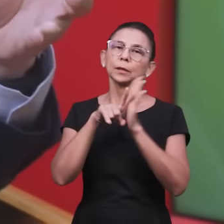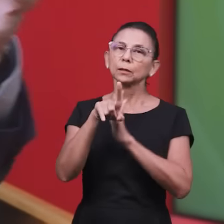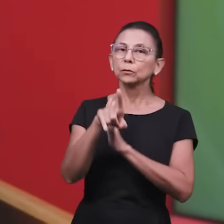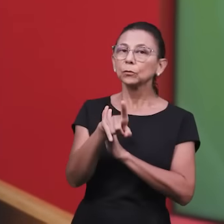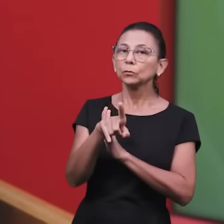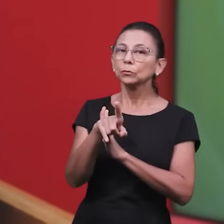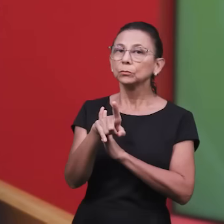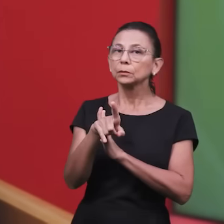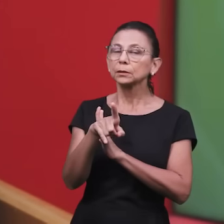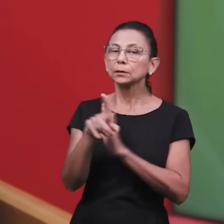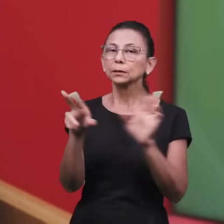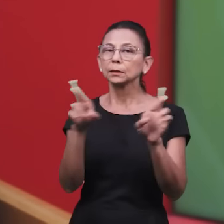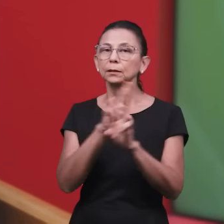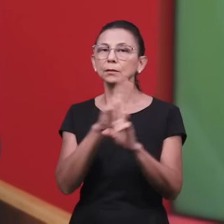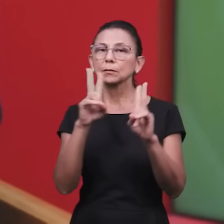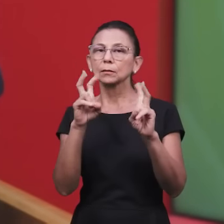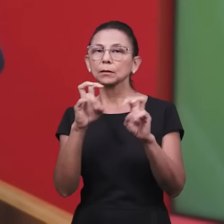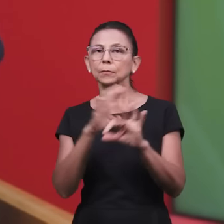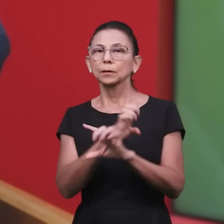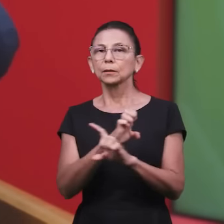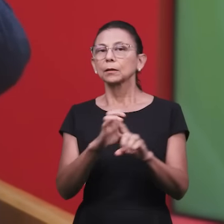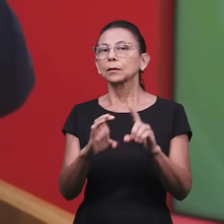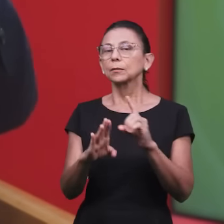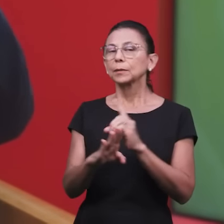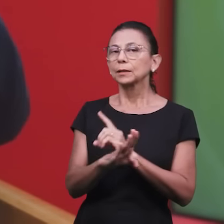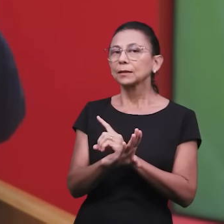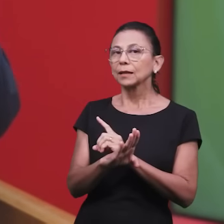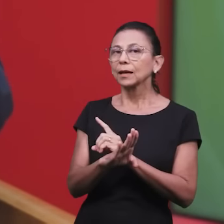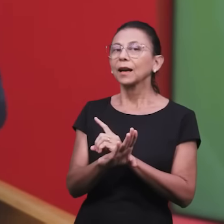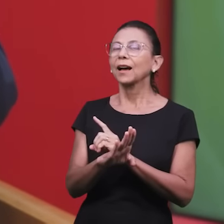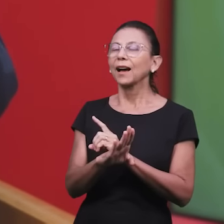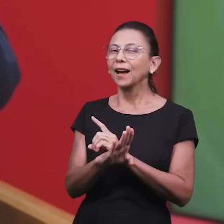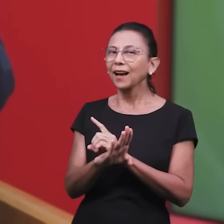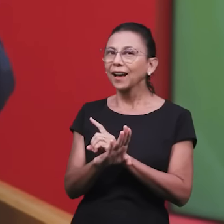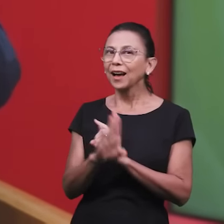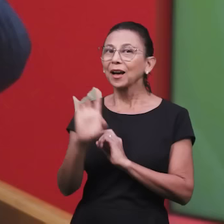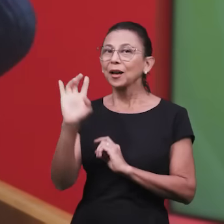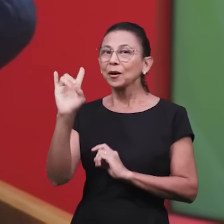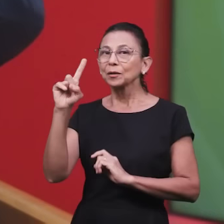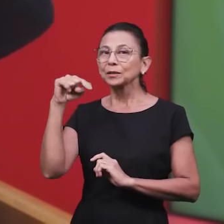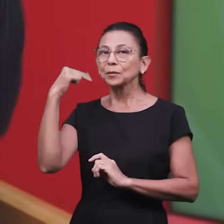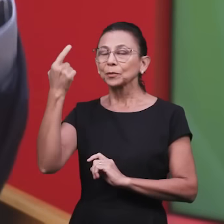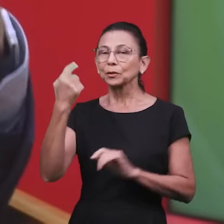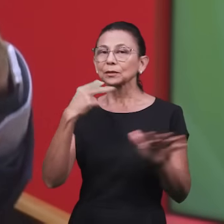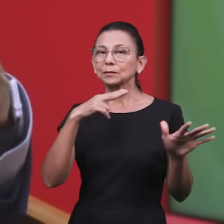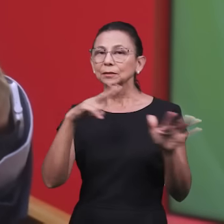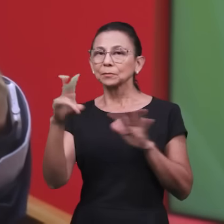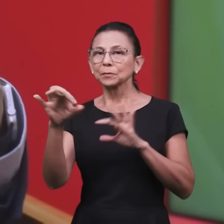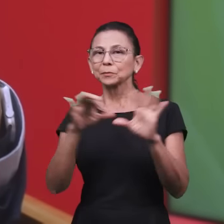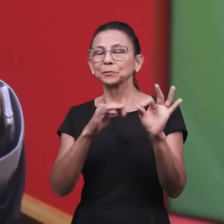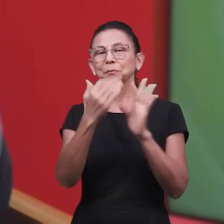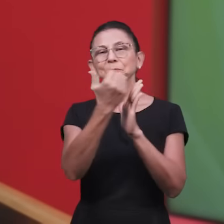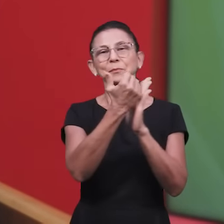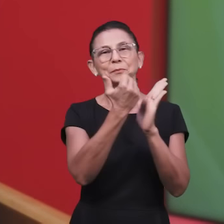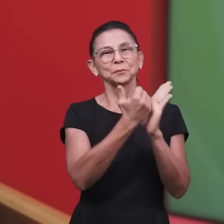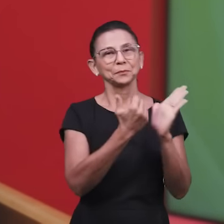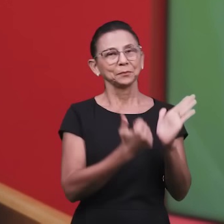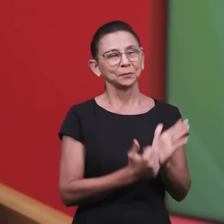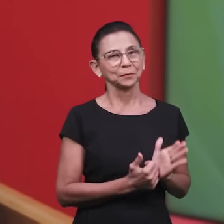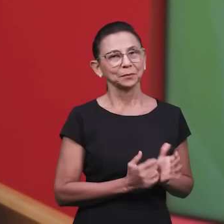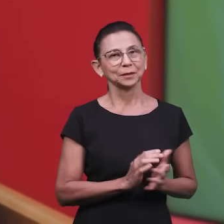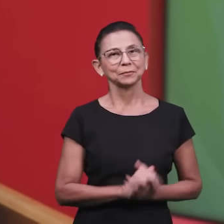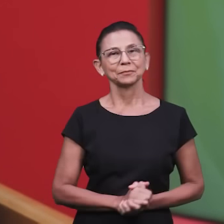dos temas da Escola Bíblica Dominical que vai nortear o programa que nós vamos fazer na próxima semana. Aí você